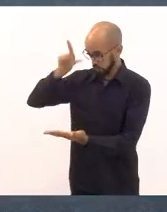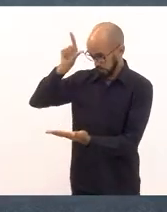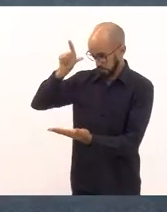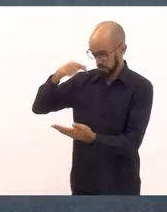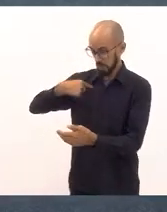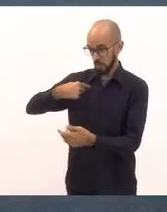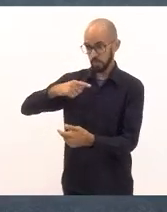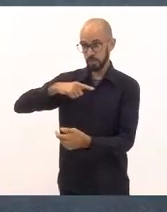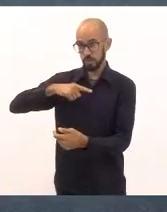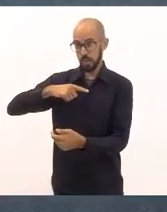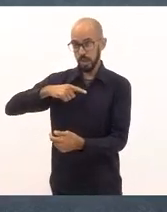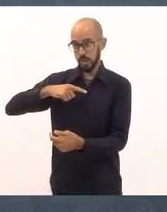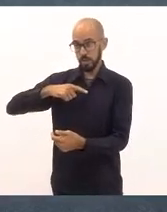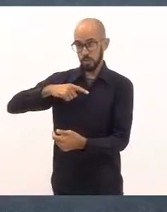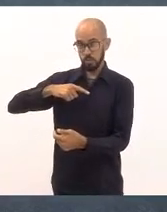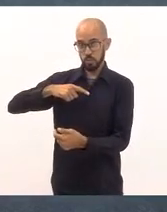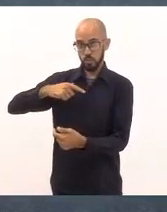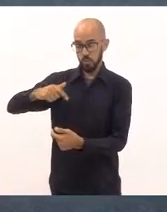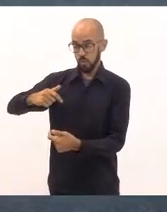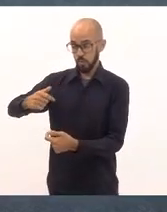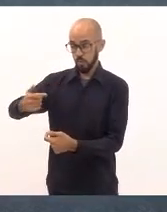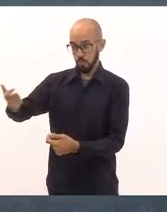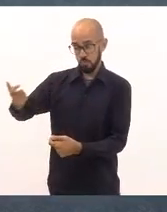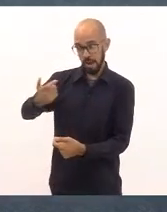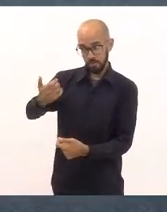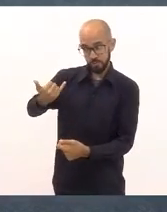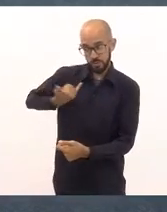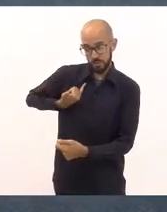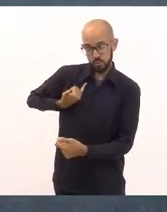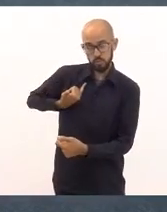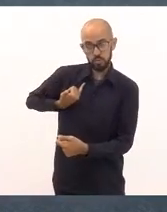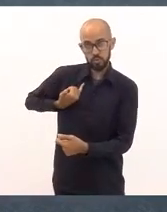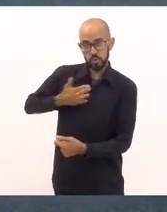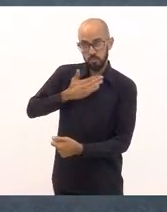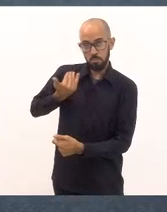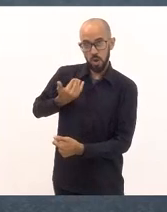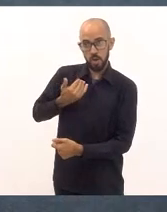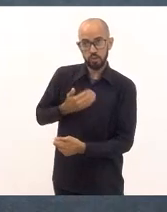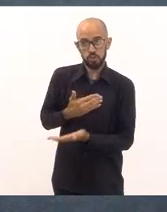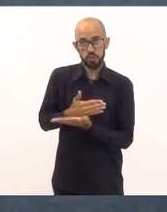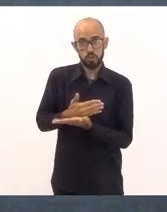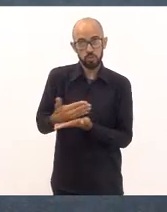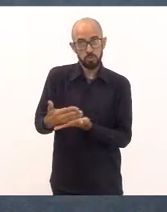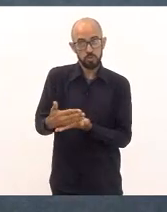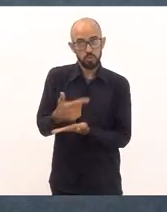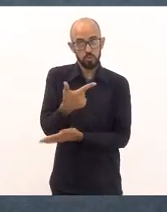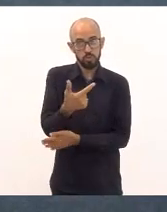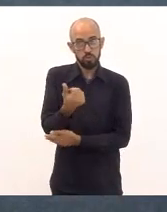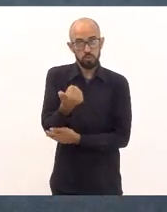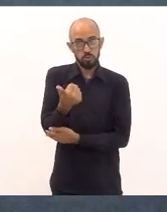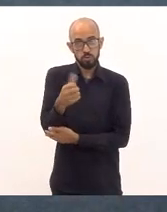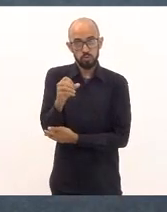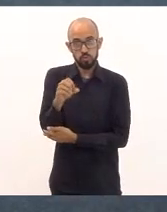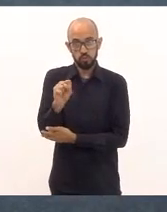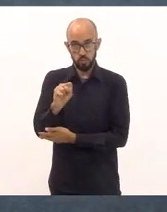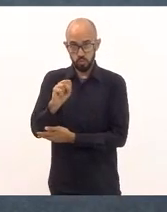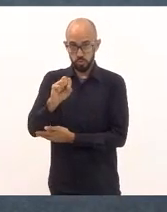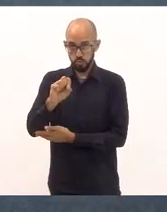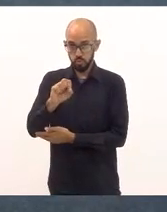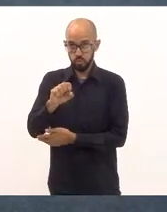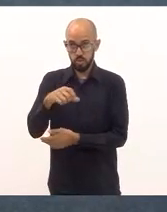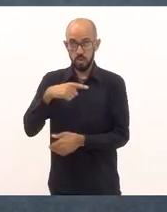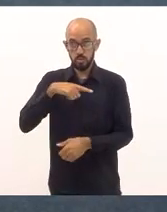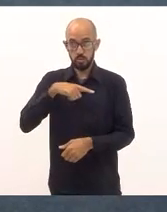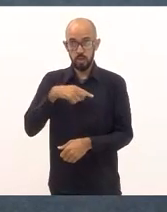muito séria, desde o ano de 18, e eu ando diariamente com dois